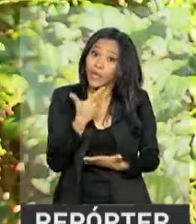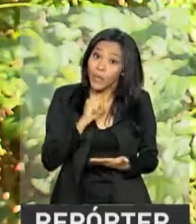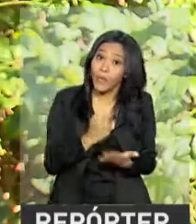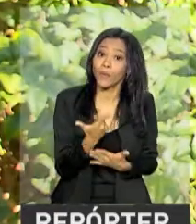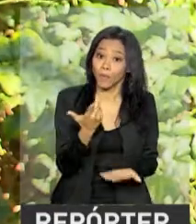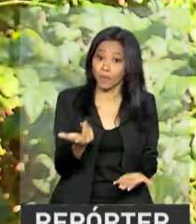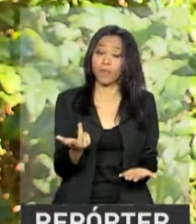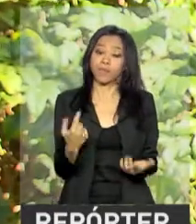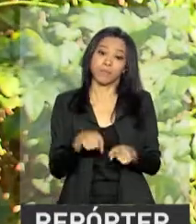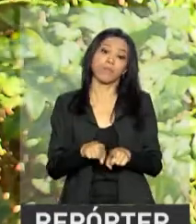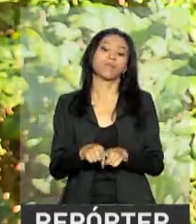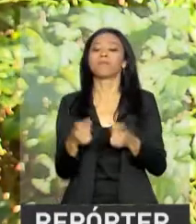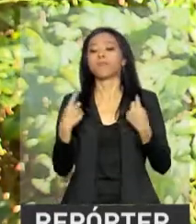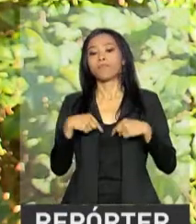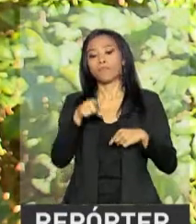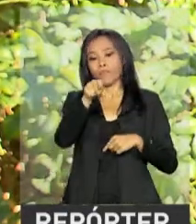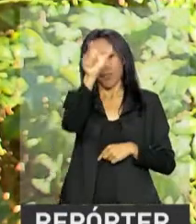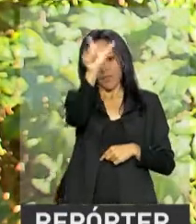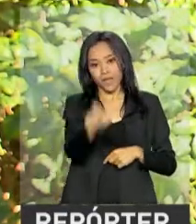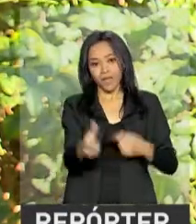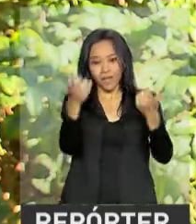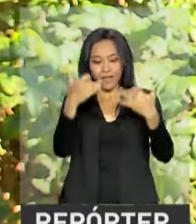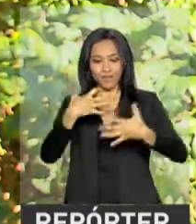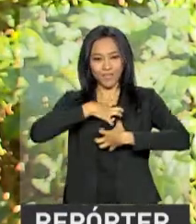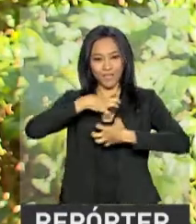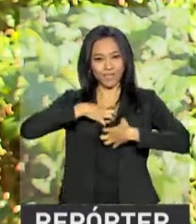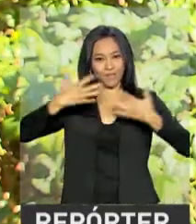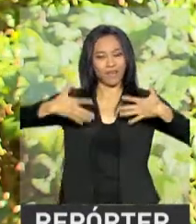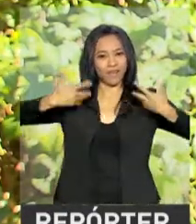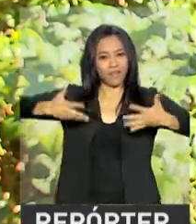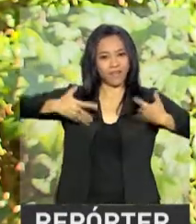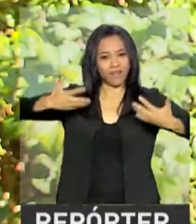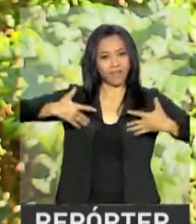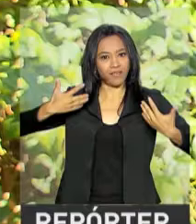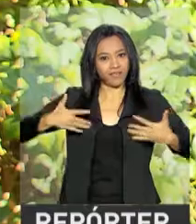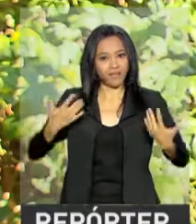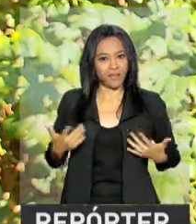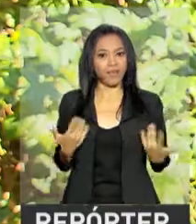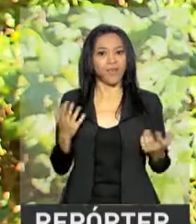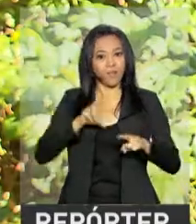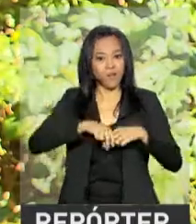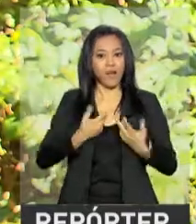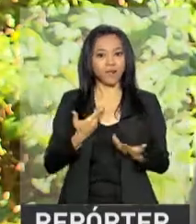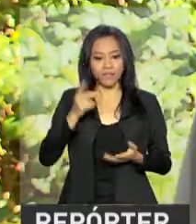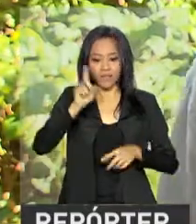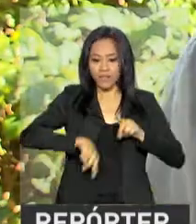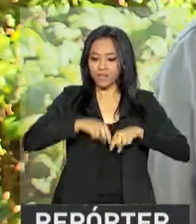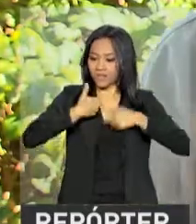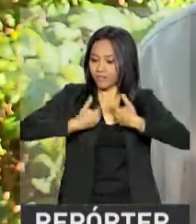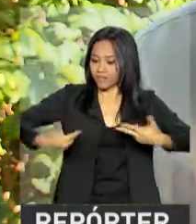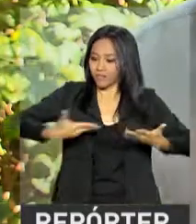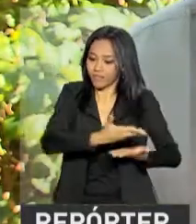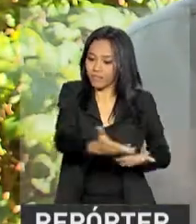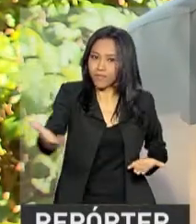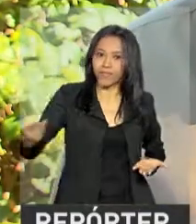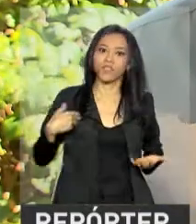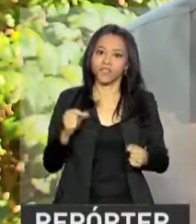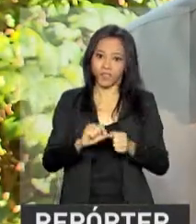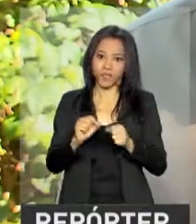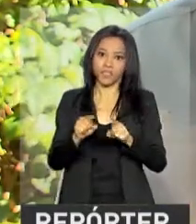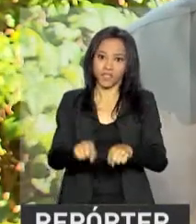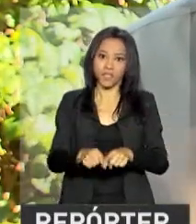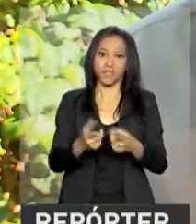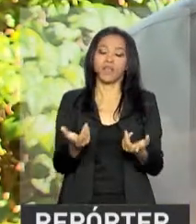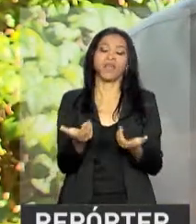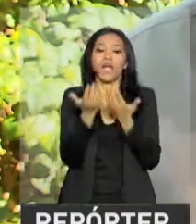aqui a alegre graças a deus por causa desses desses produtos a gente produz aqui vende tira a